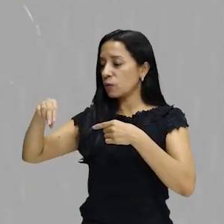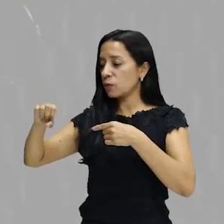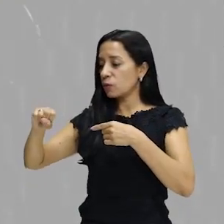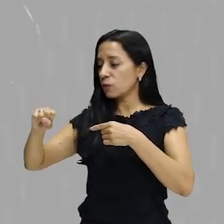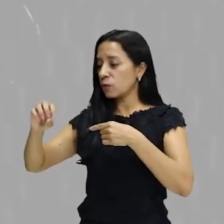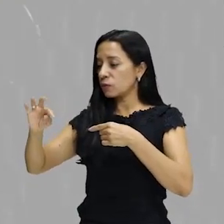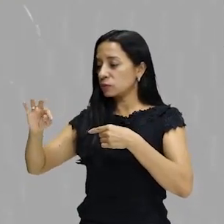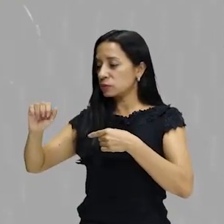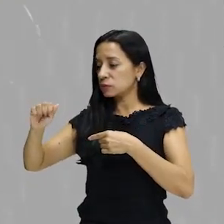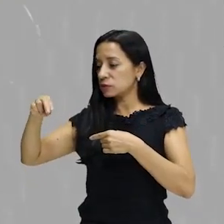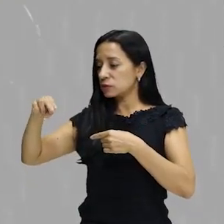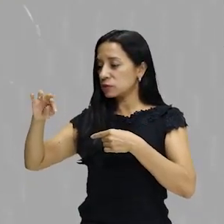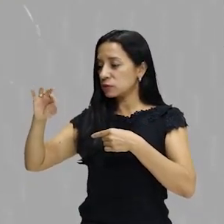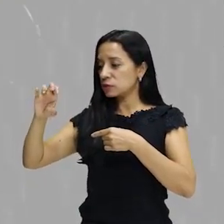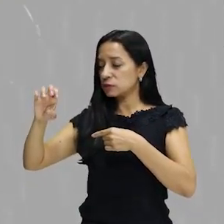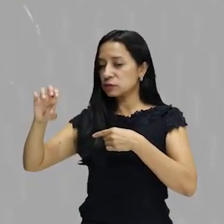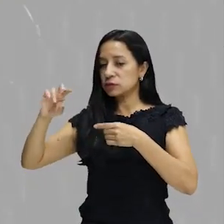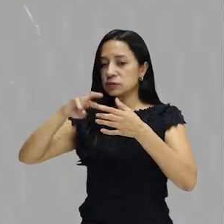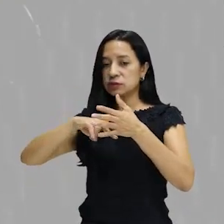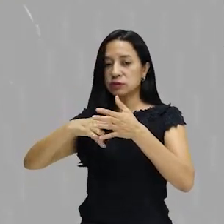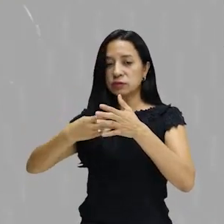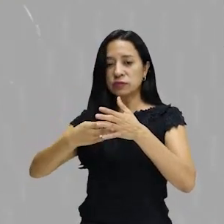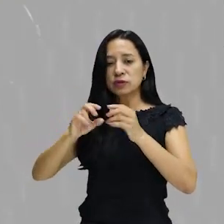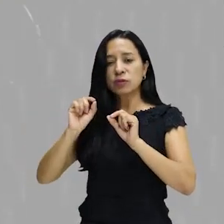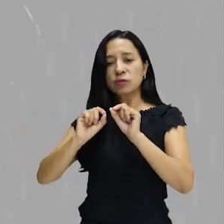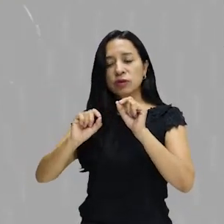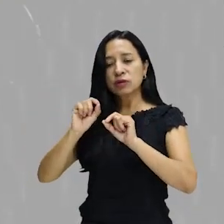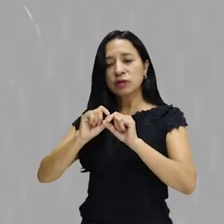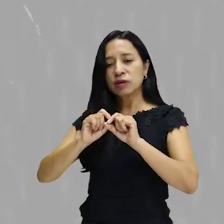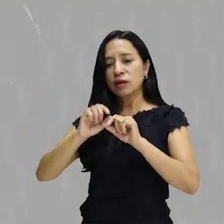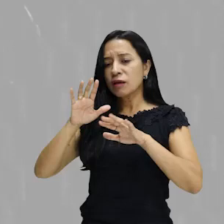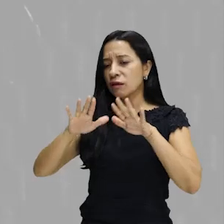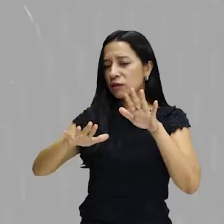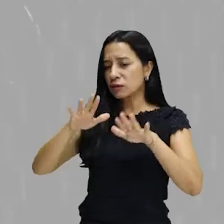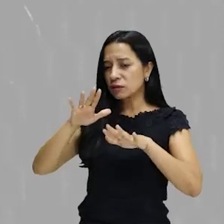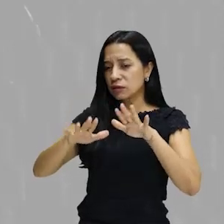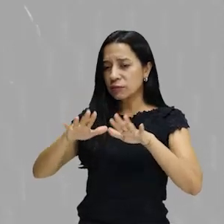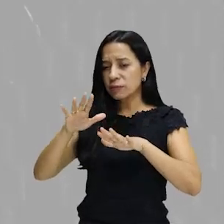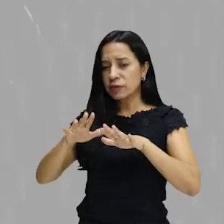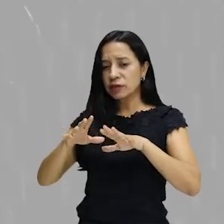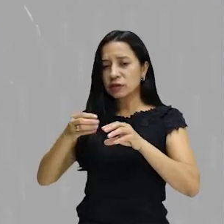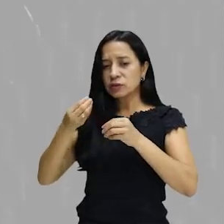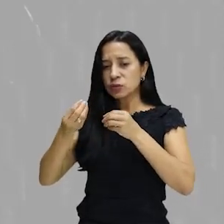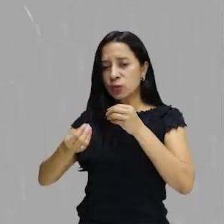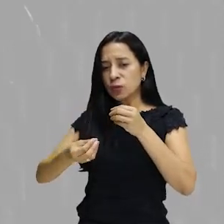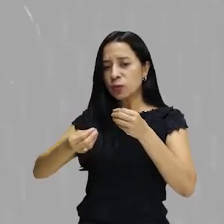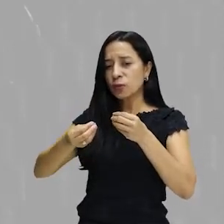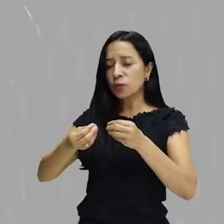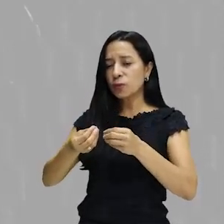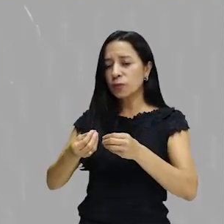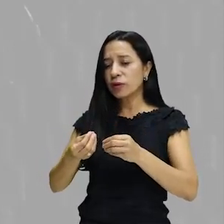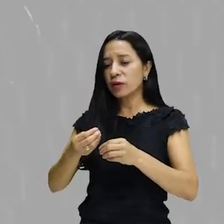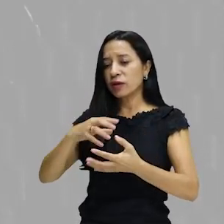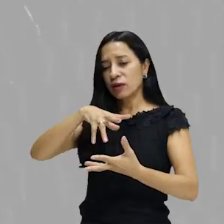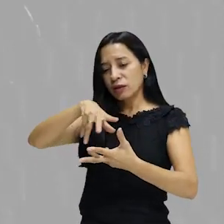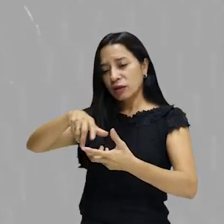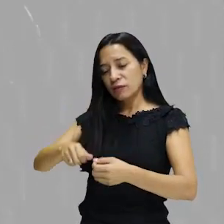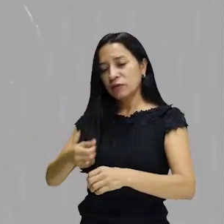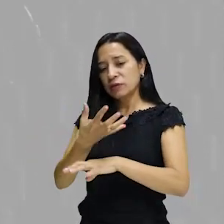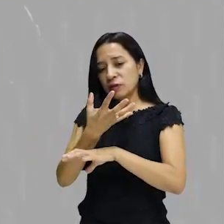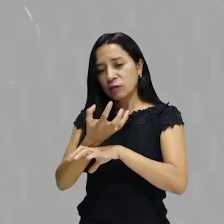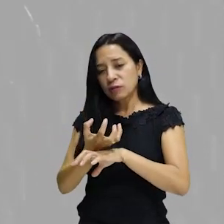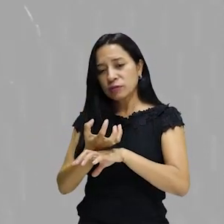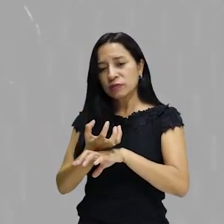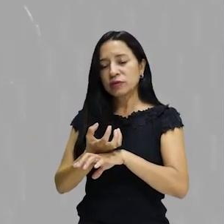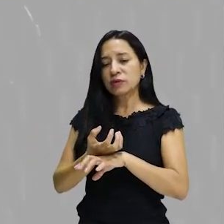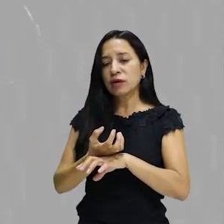constante que nós estamos falando, a constante em questão, depende da constante de gravitação universal e da